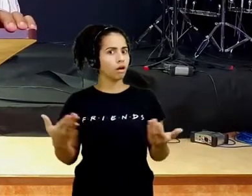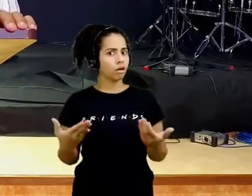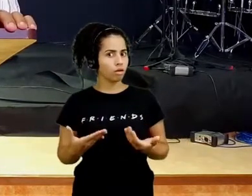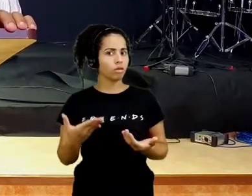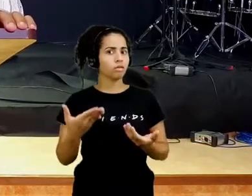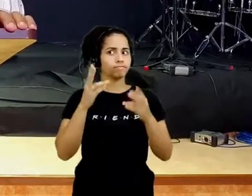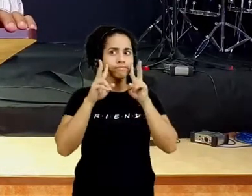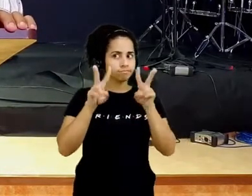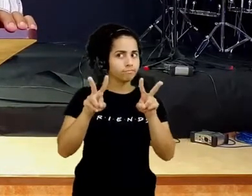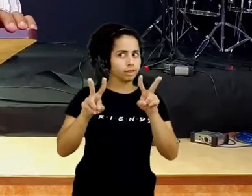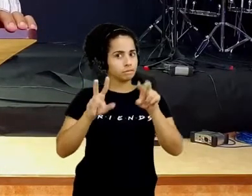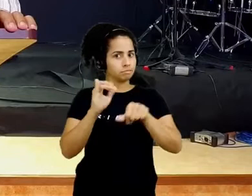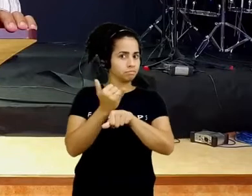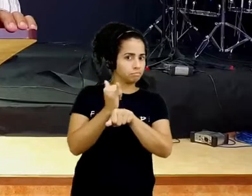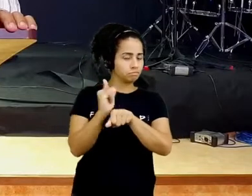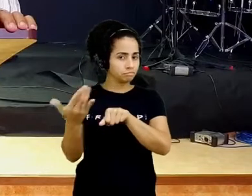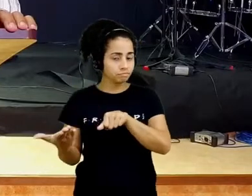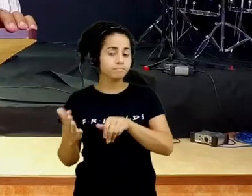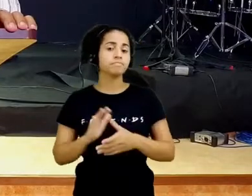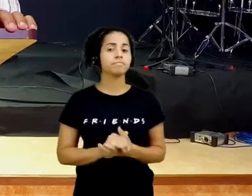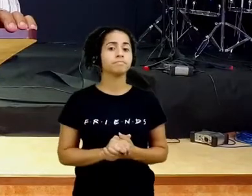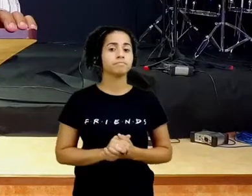nos acompanha.